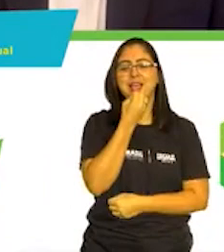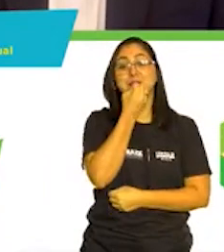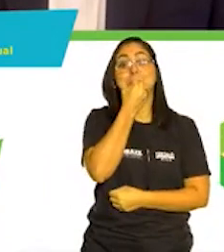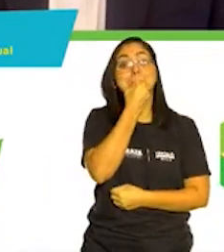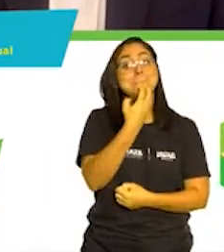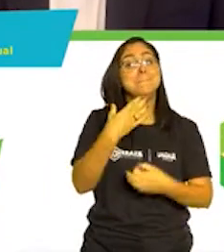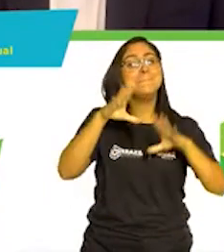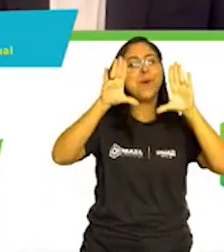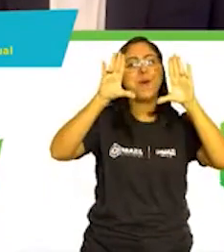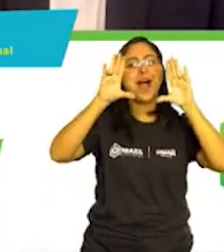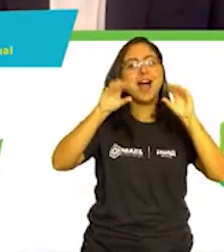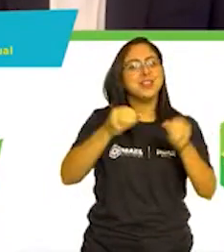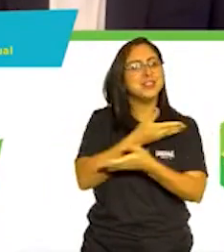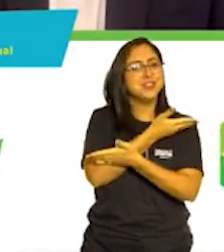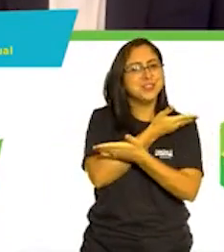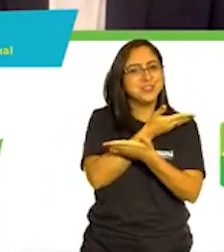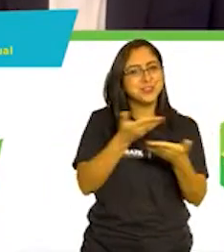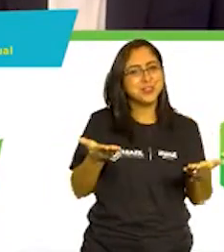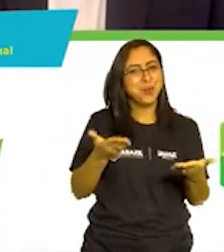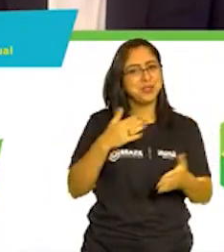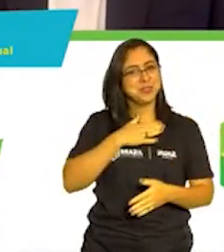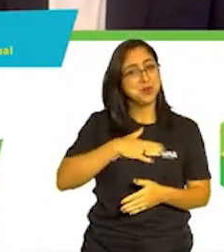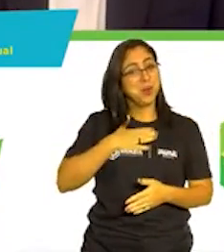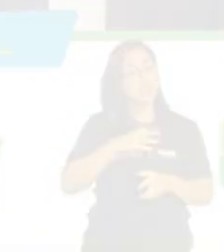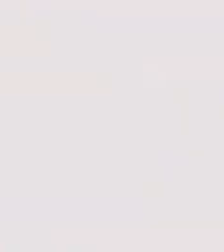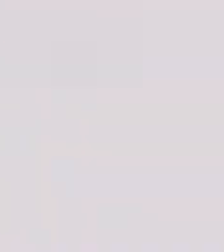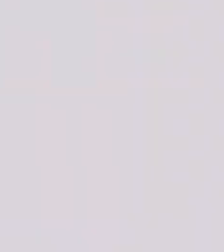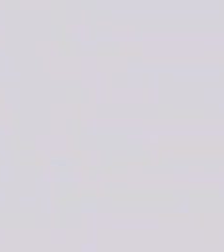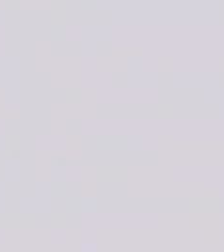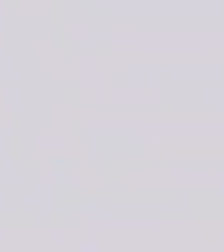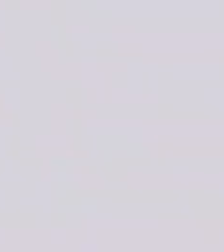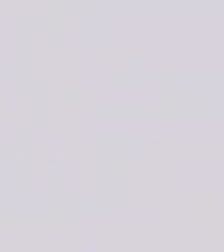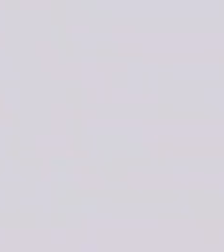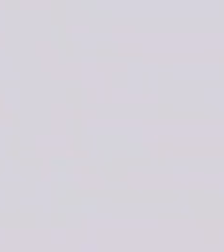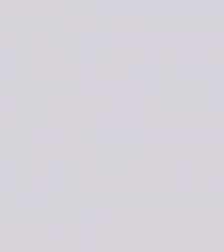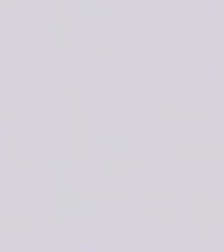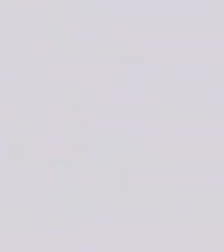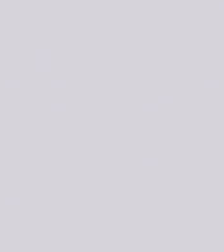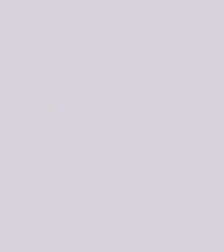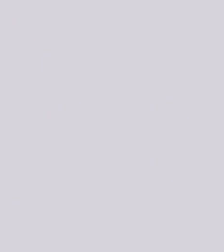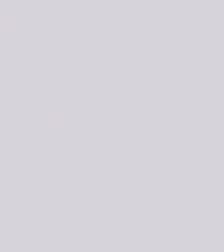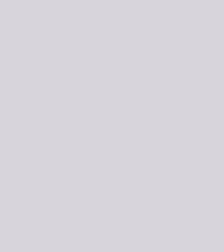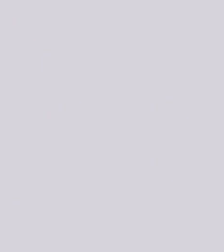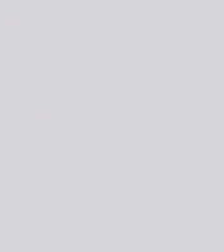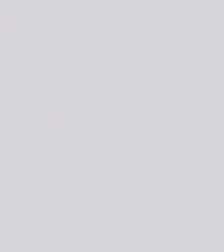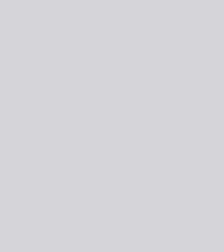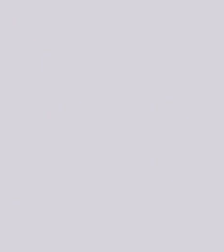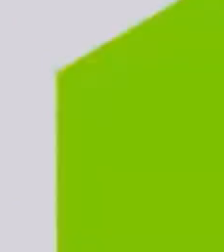todos que nos acompanharam. Espero que tenham gostado da nossa conversa.